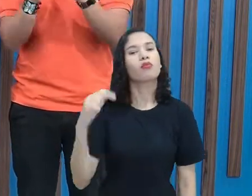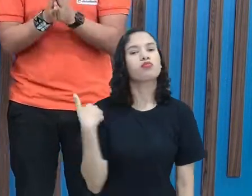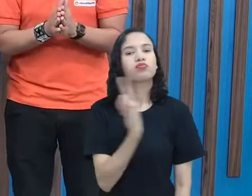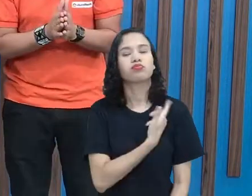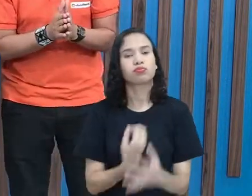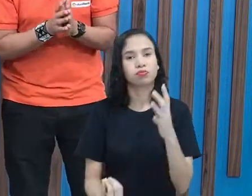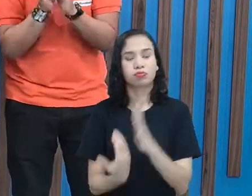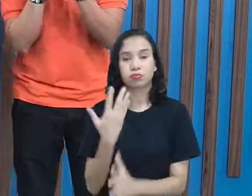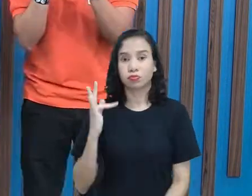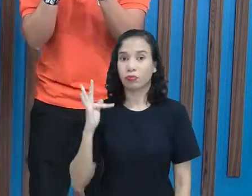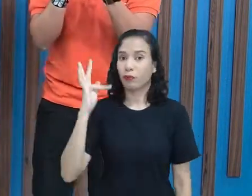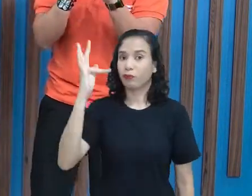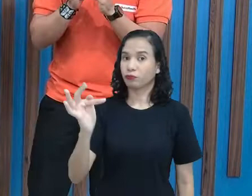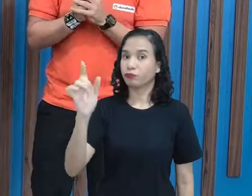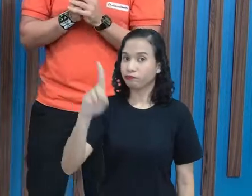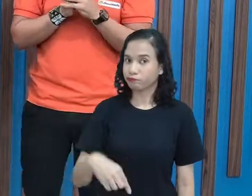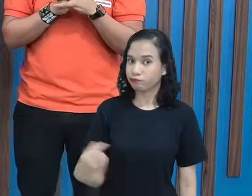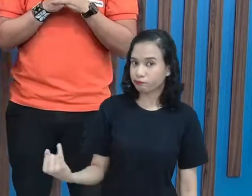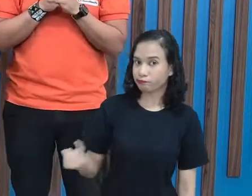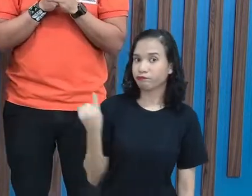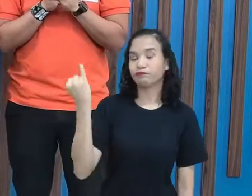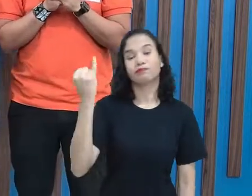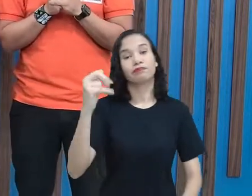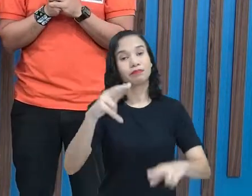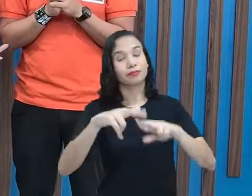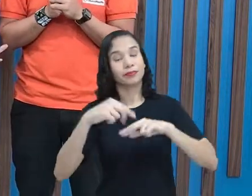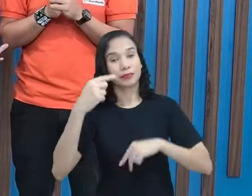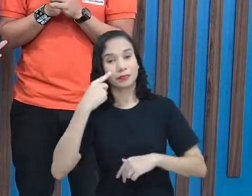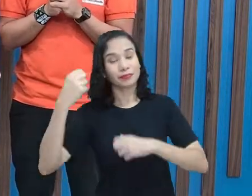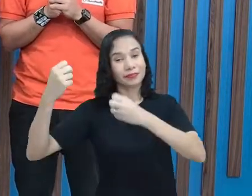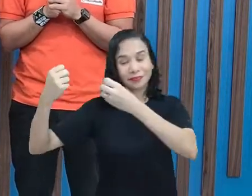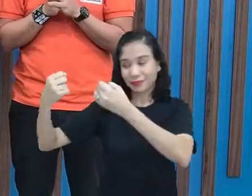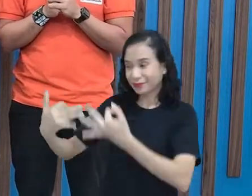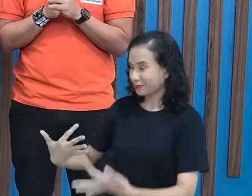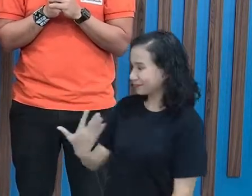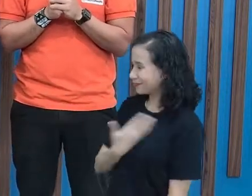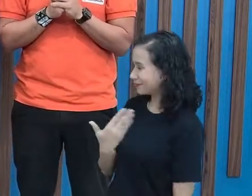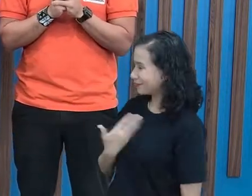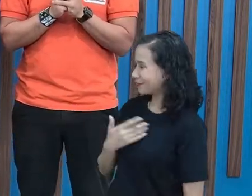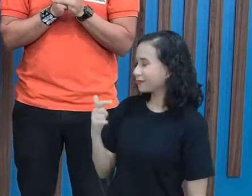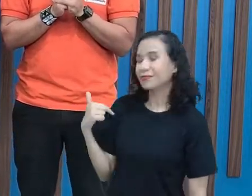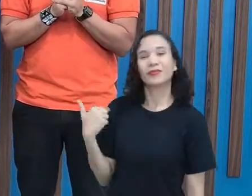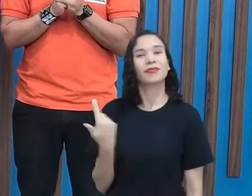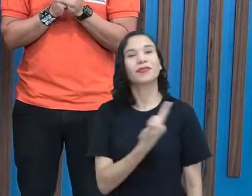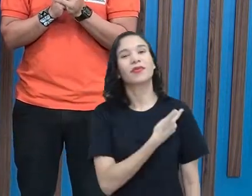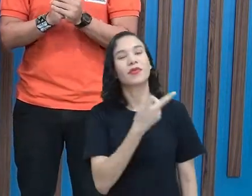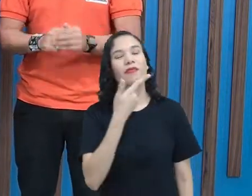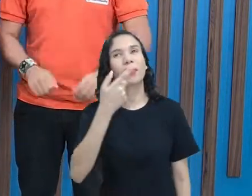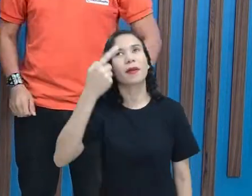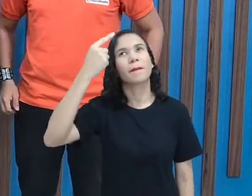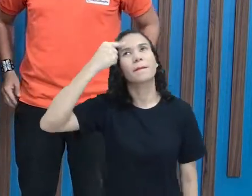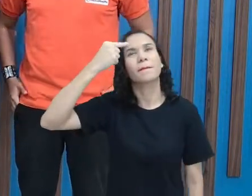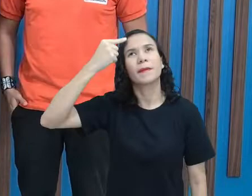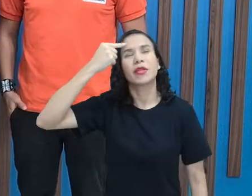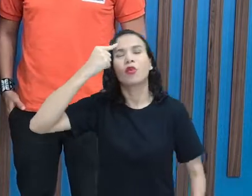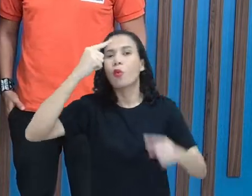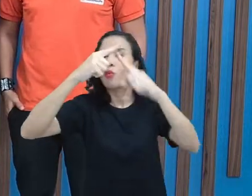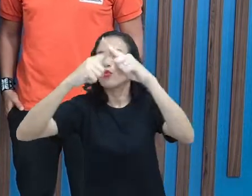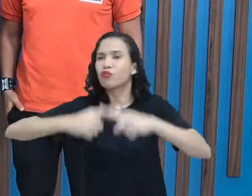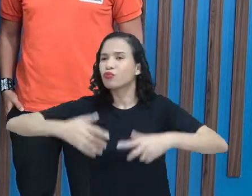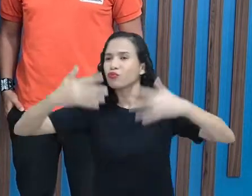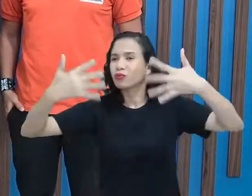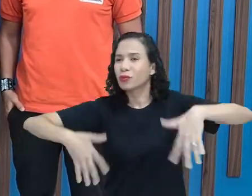para o futuro. Então, isso é muito importante. Pois é, então diante dessa fala aqui, né, do meu parceiro, a gente pensou nesse desafio